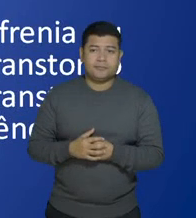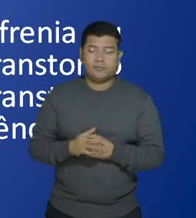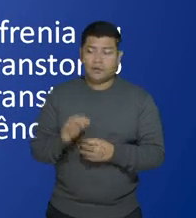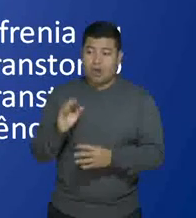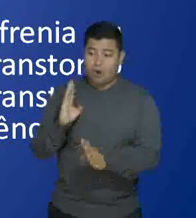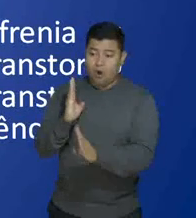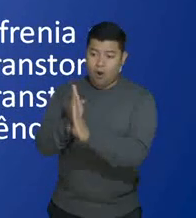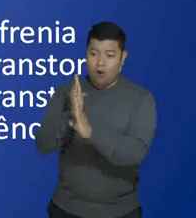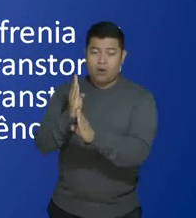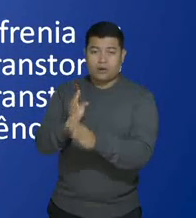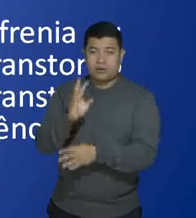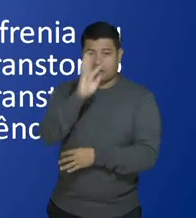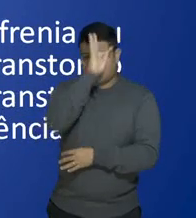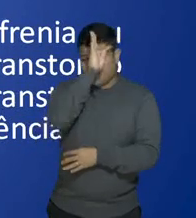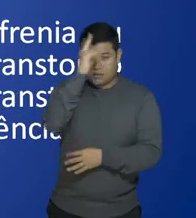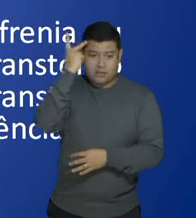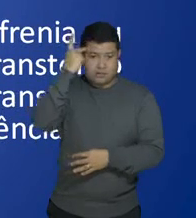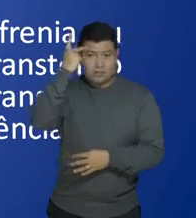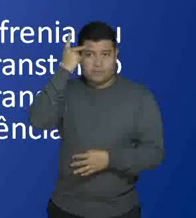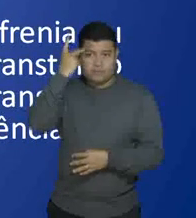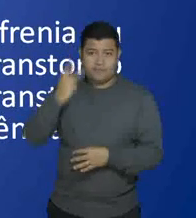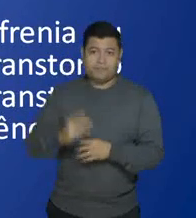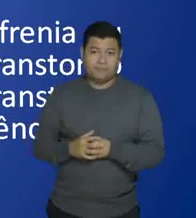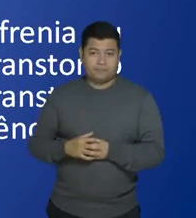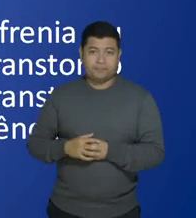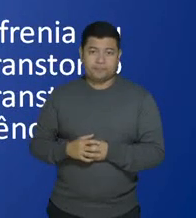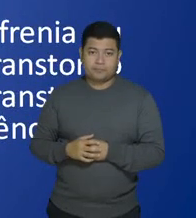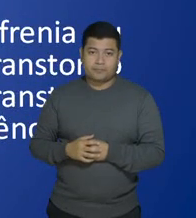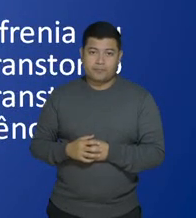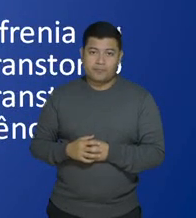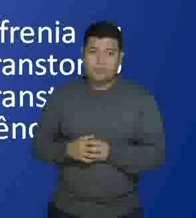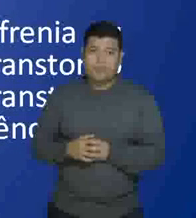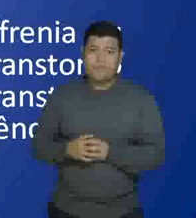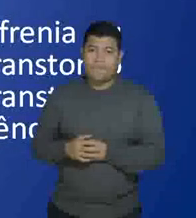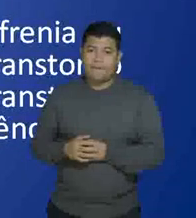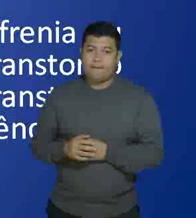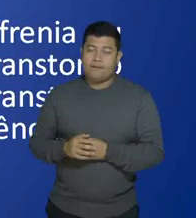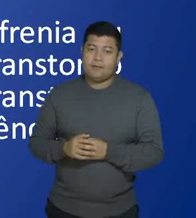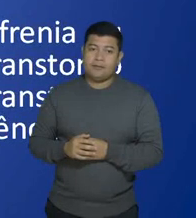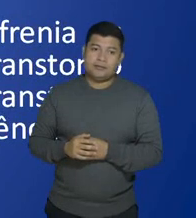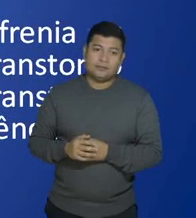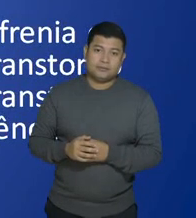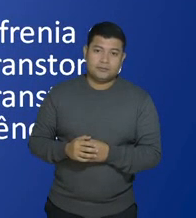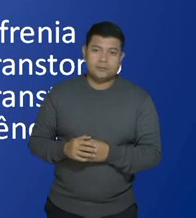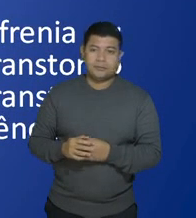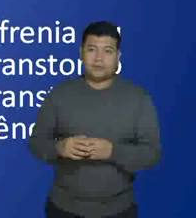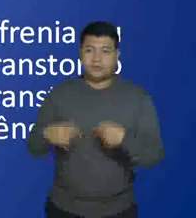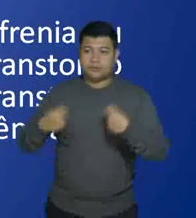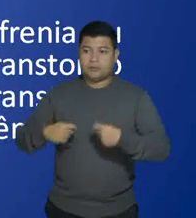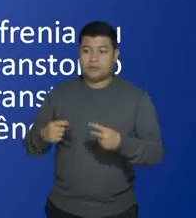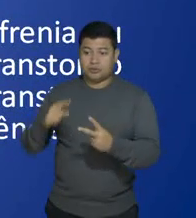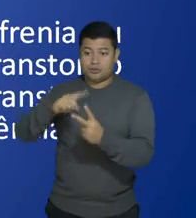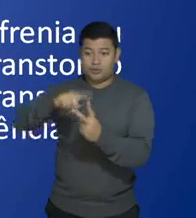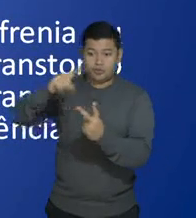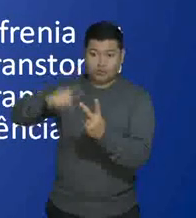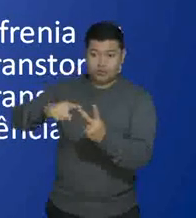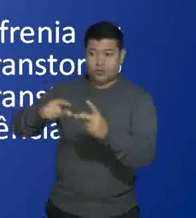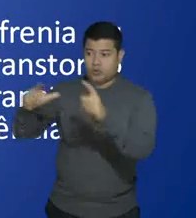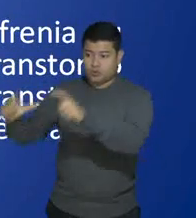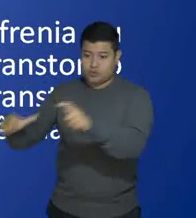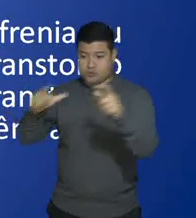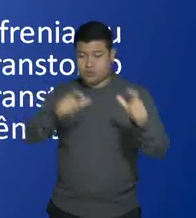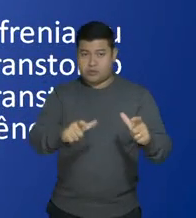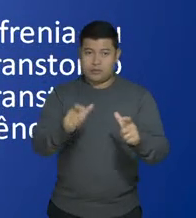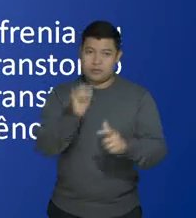Os sintomas causam comprometimento, tem que estar presente em dois ambientes, tem que ter